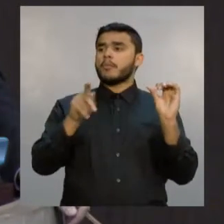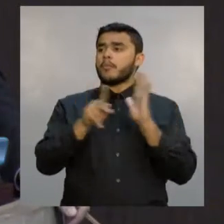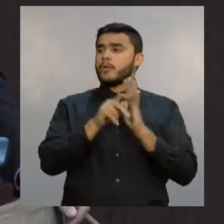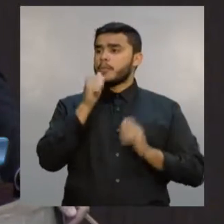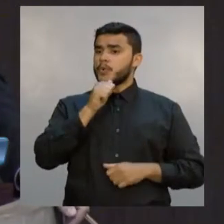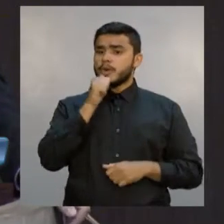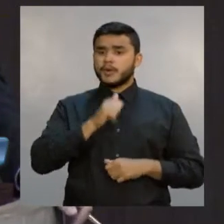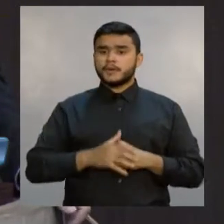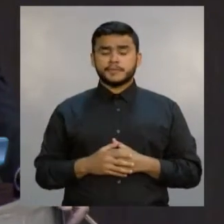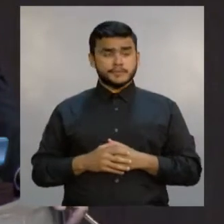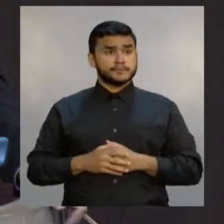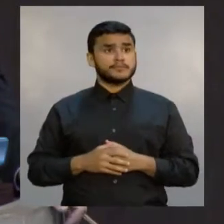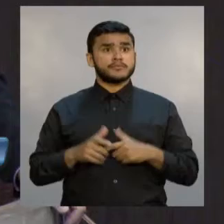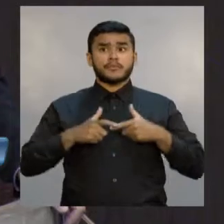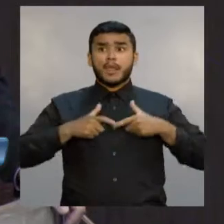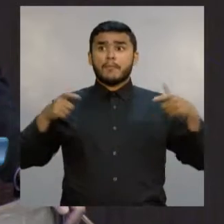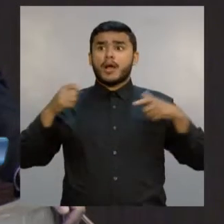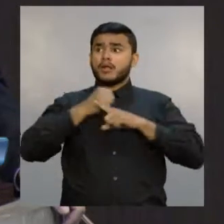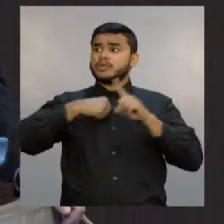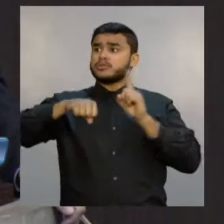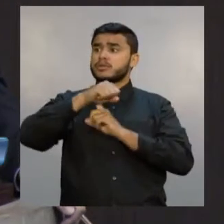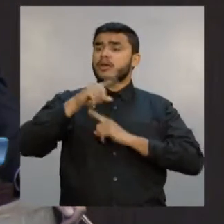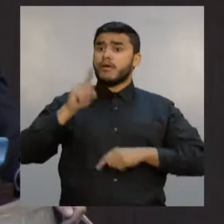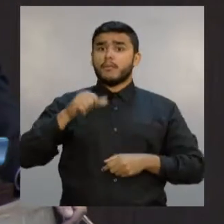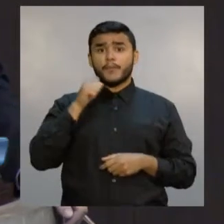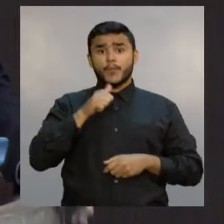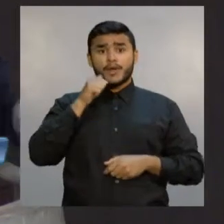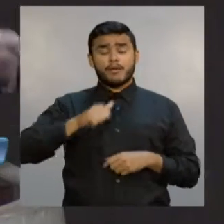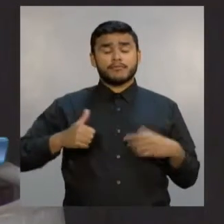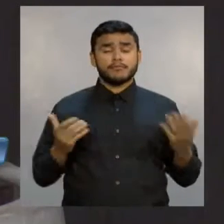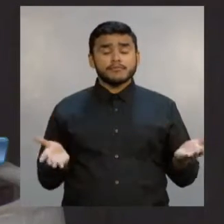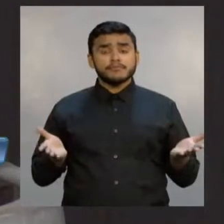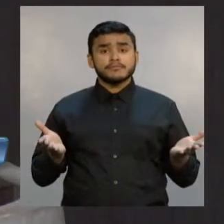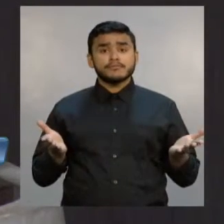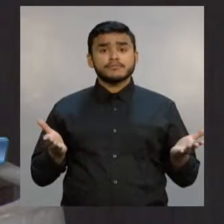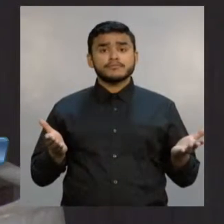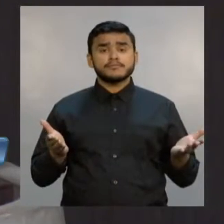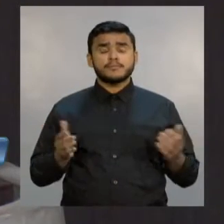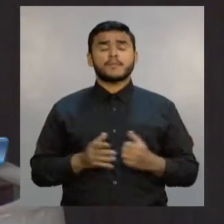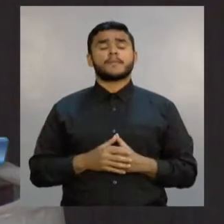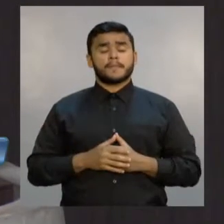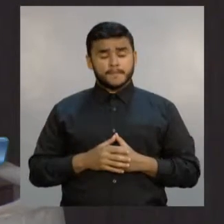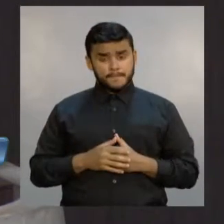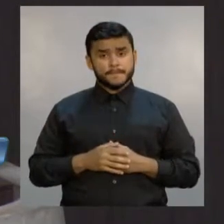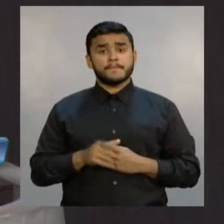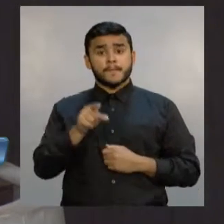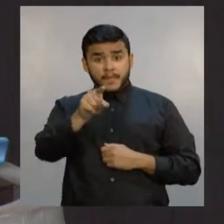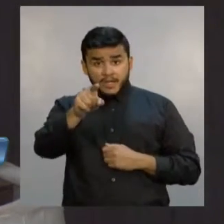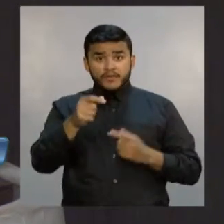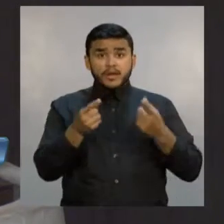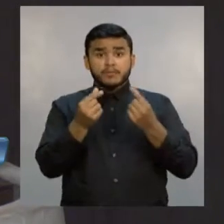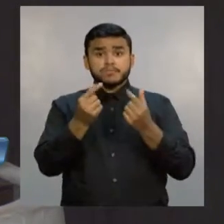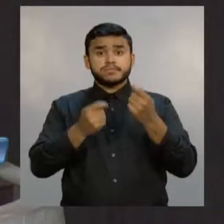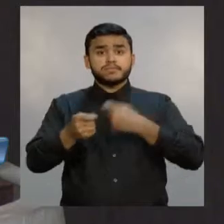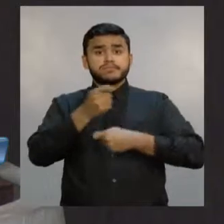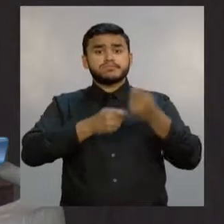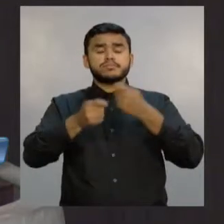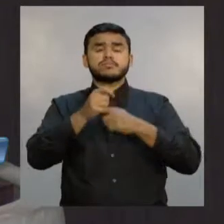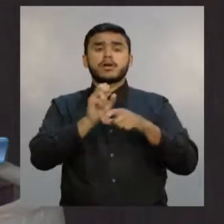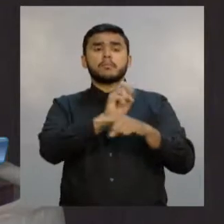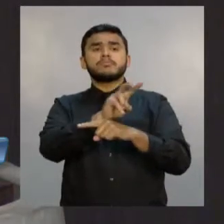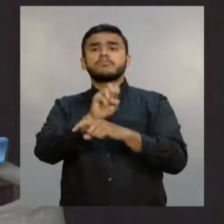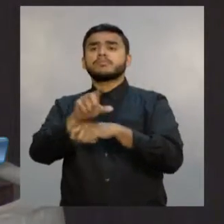sociedade é composta por mulheres. Vejam a economia, em que as mulheres ganham, em